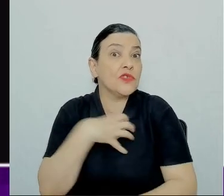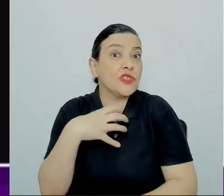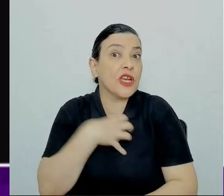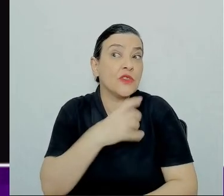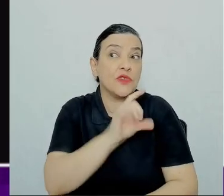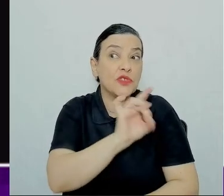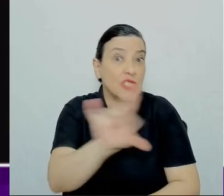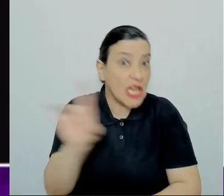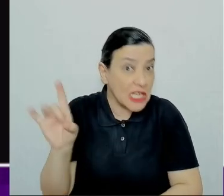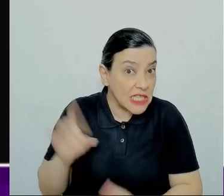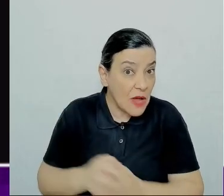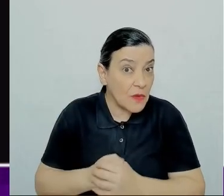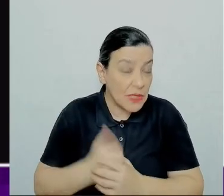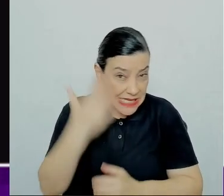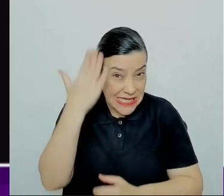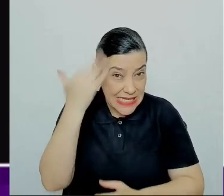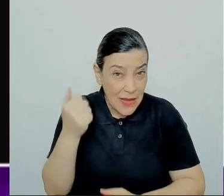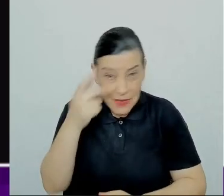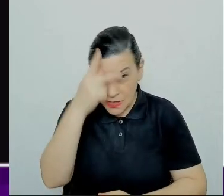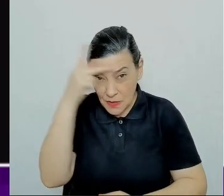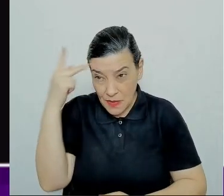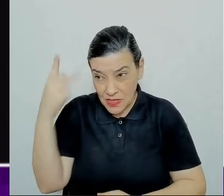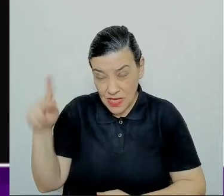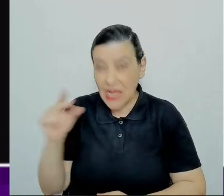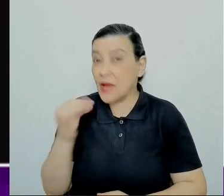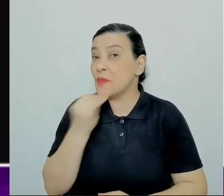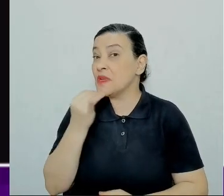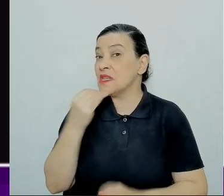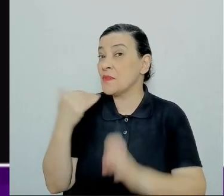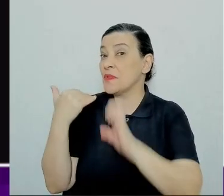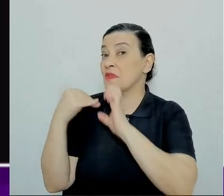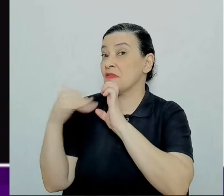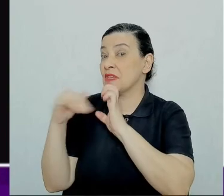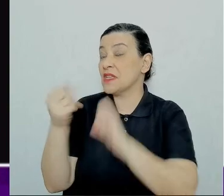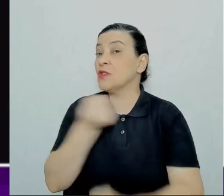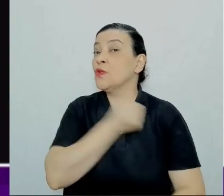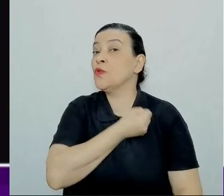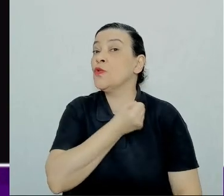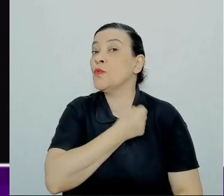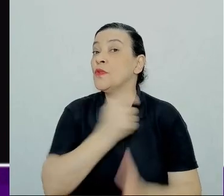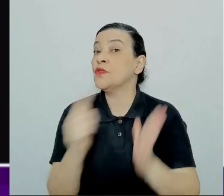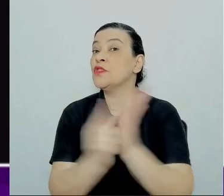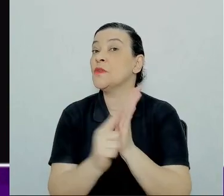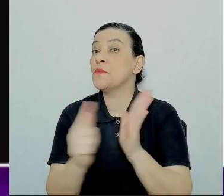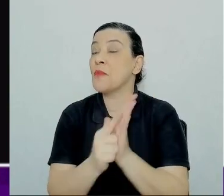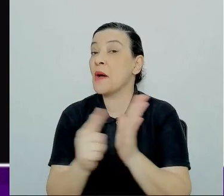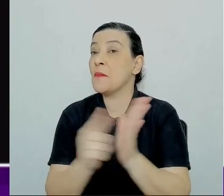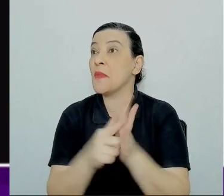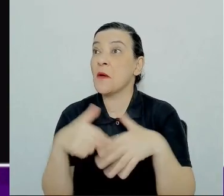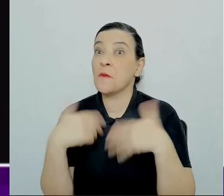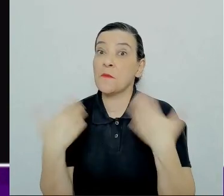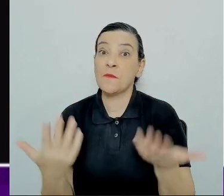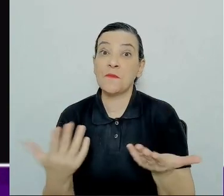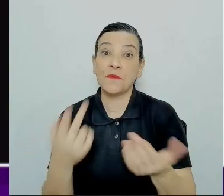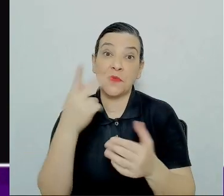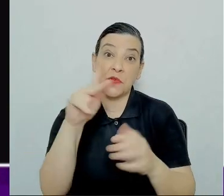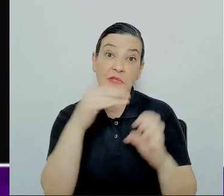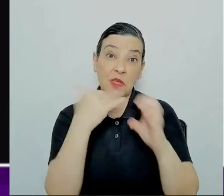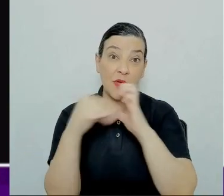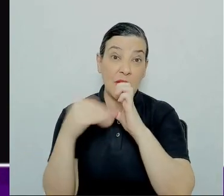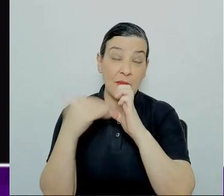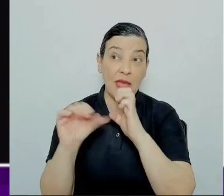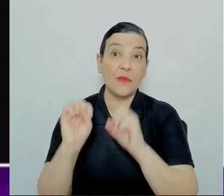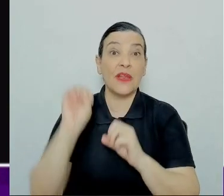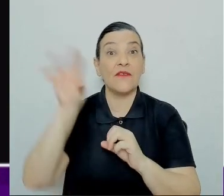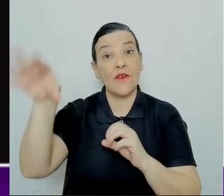você sabe se uma pessoa está enviando, por exemplo, números de documento do seu e-mail para fora? Se ela